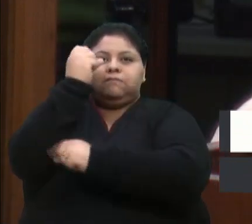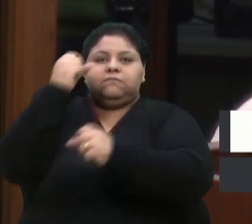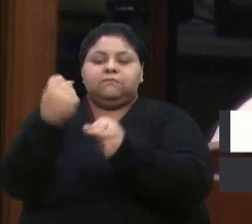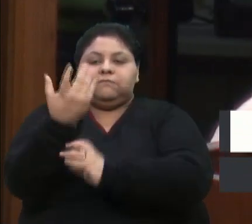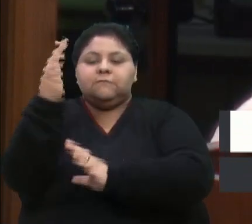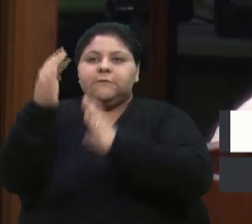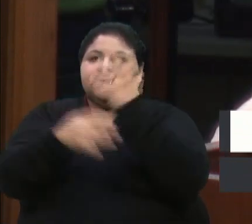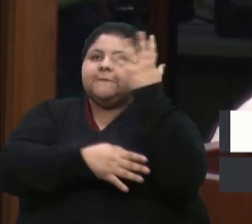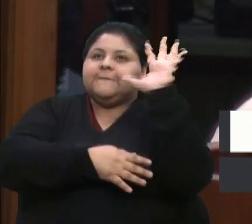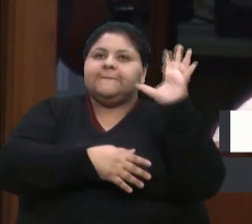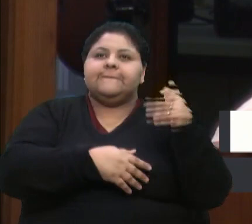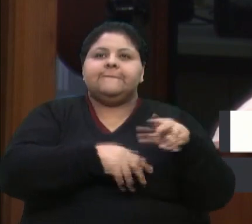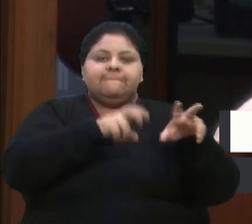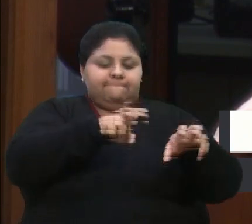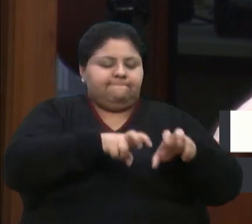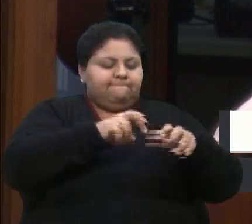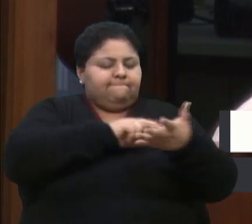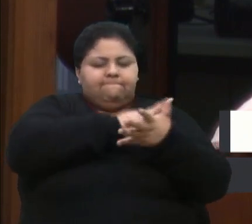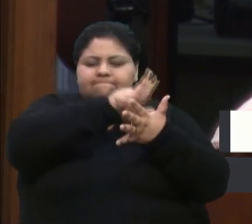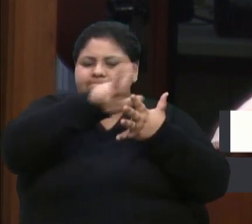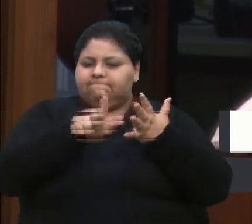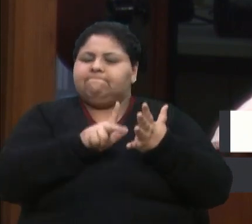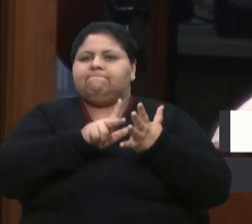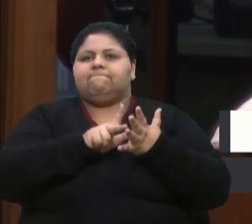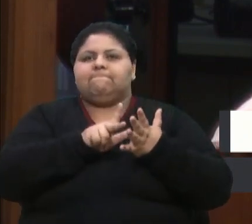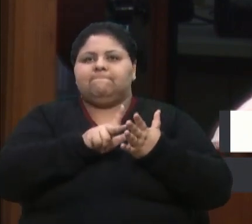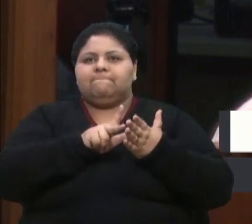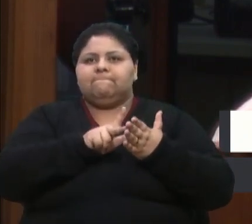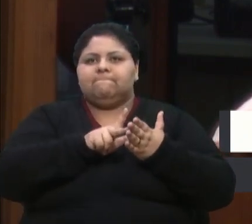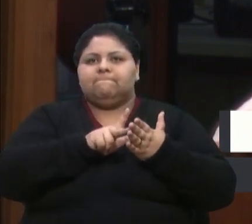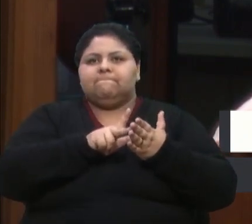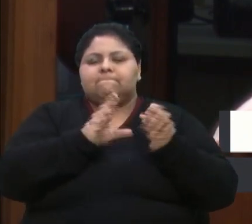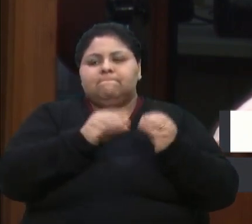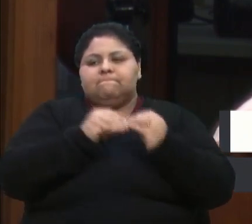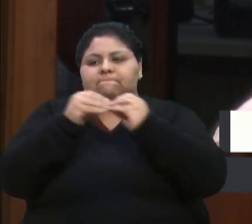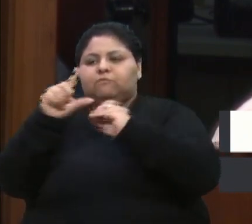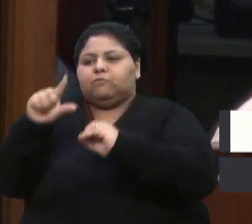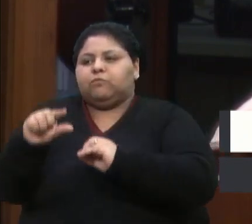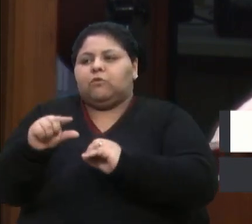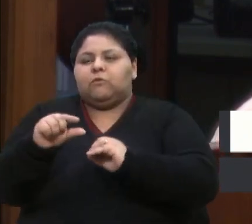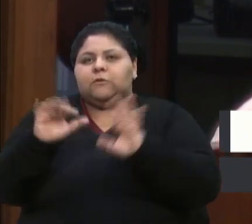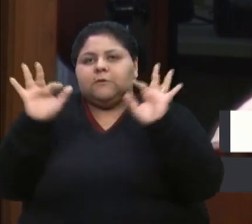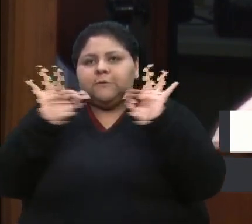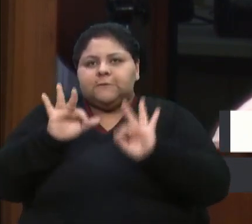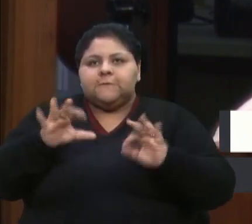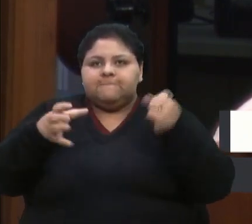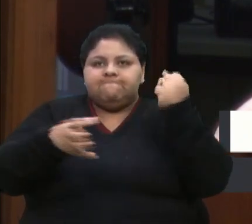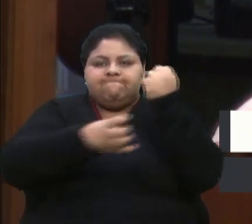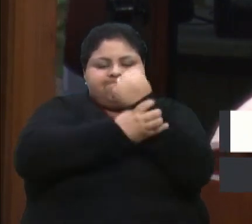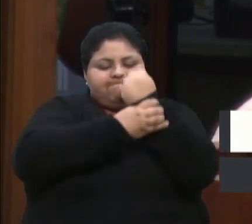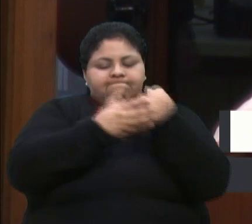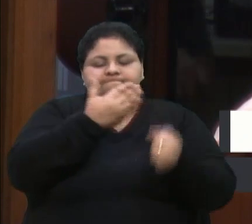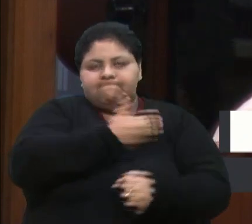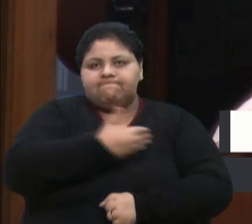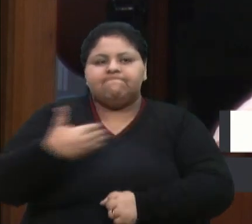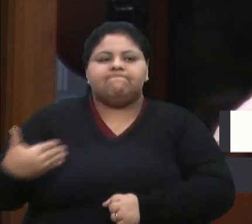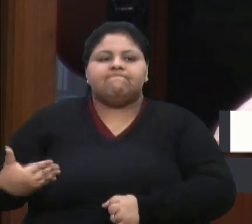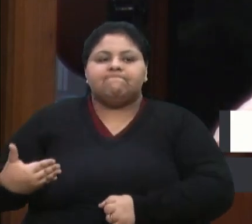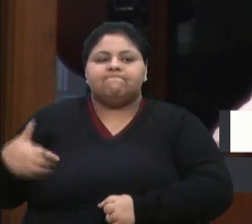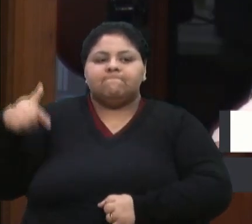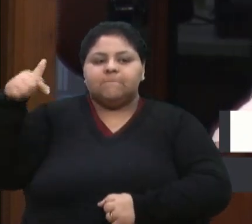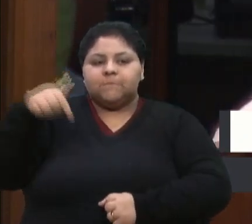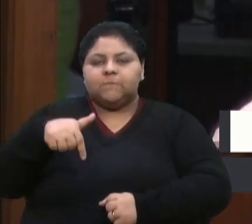enfim, diversas situações para que levem um pouco do bem-estar de segurança pública